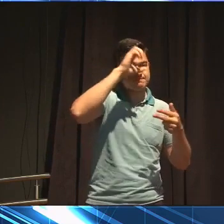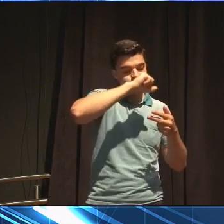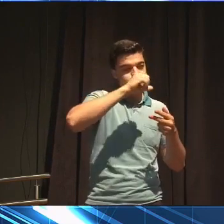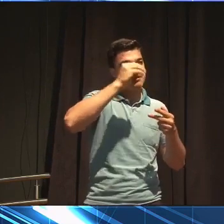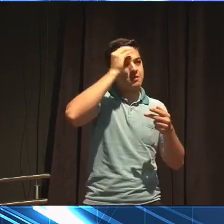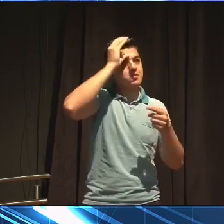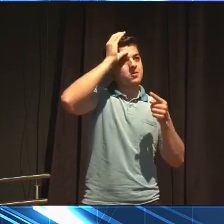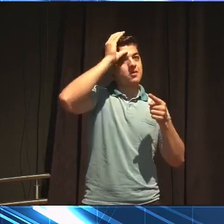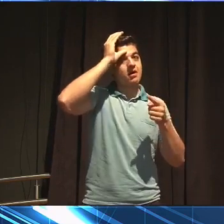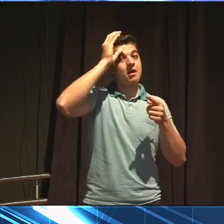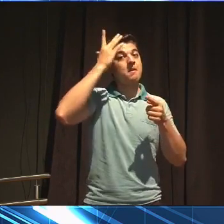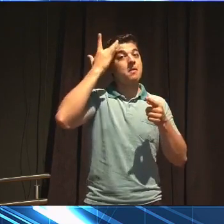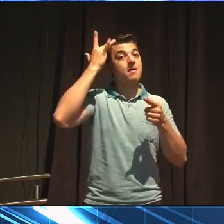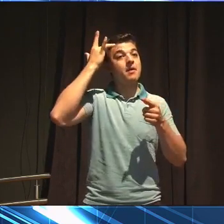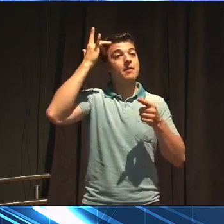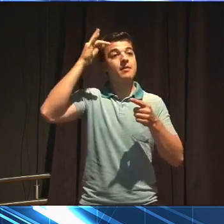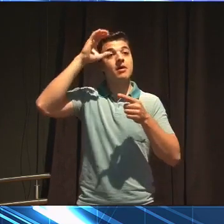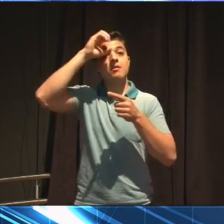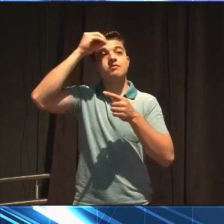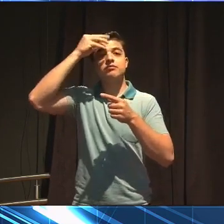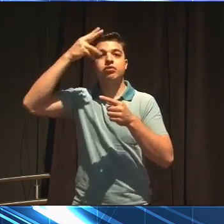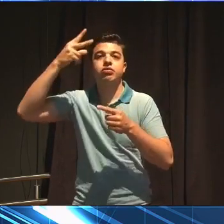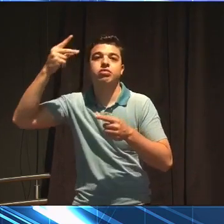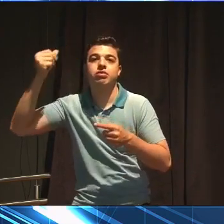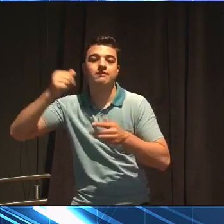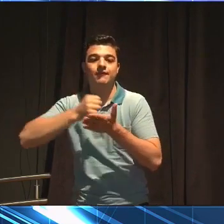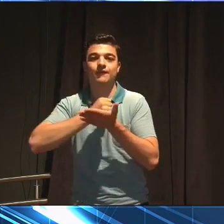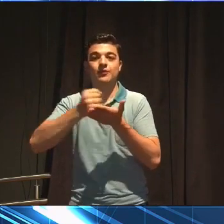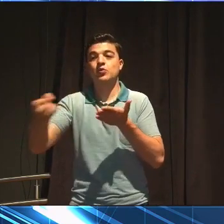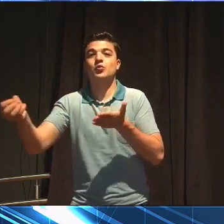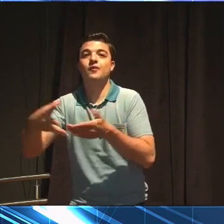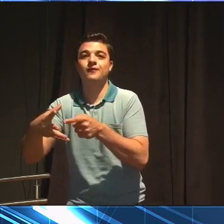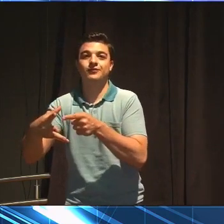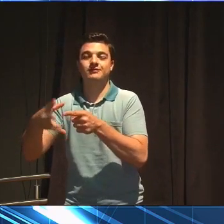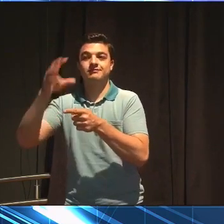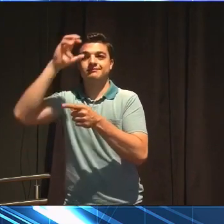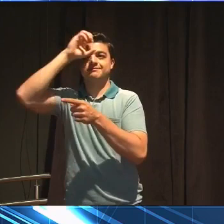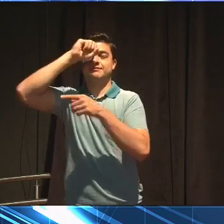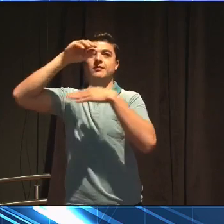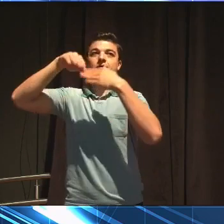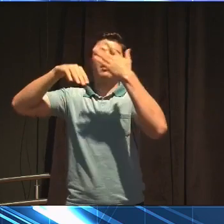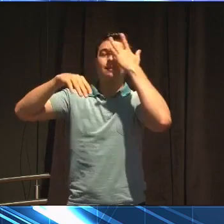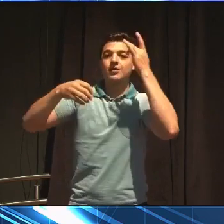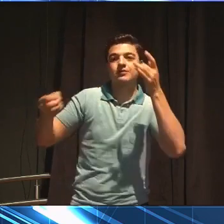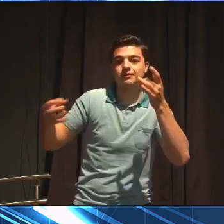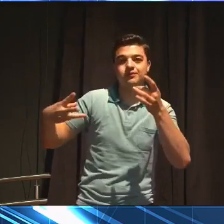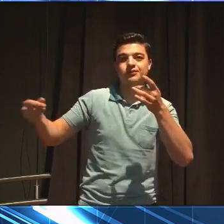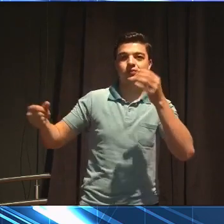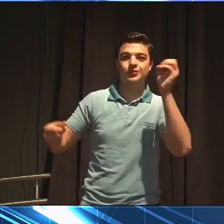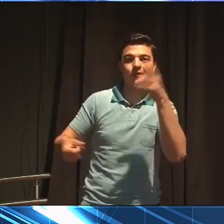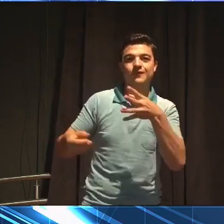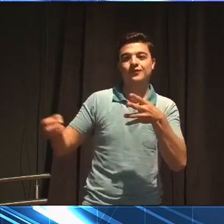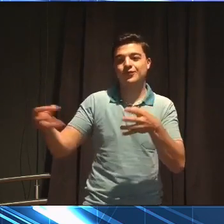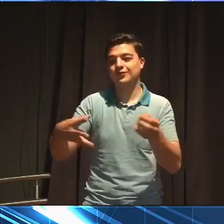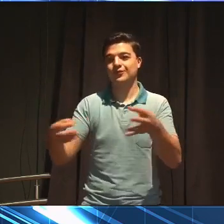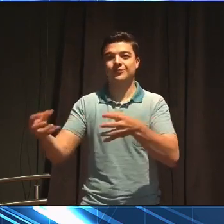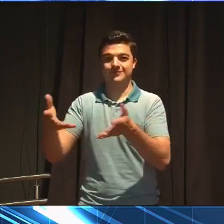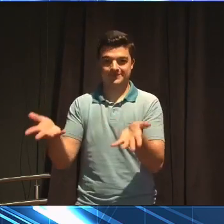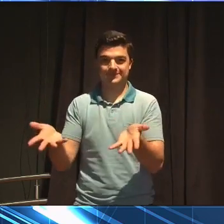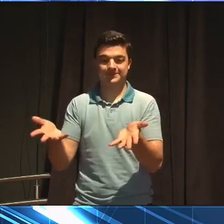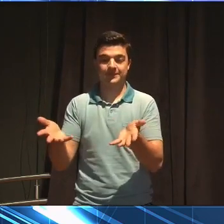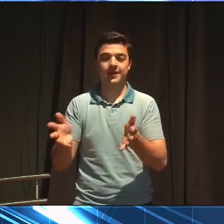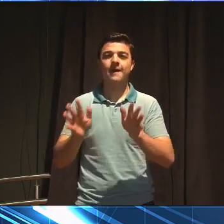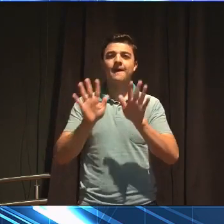criativo, a gente não pode parar no tempo. E a gente tem que ampliar também o nosso conceito do que é criatividade. Será